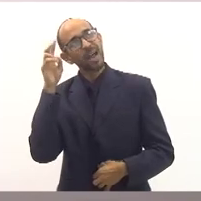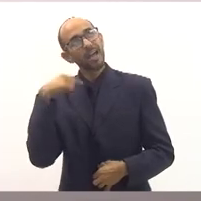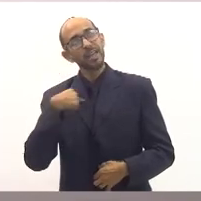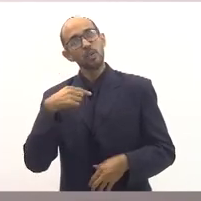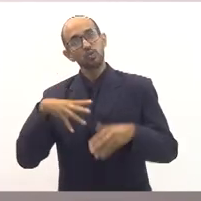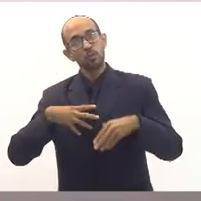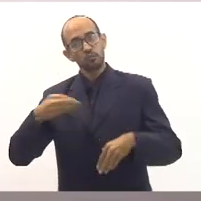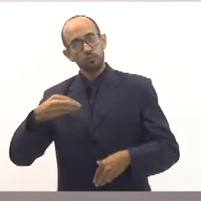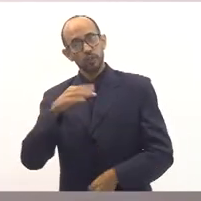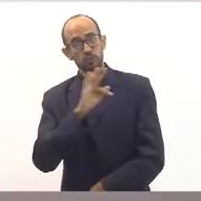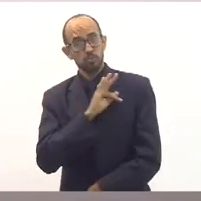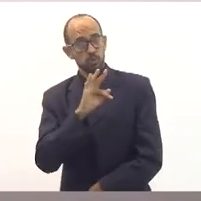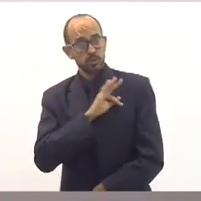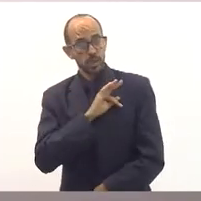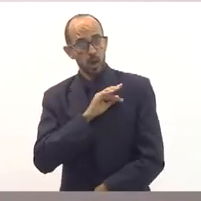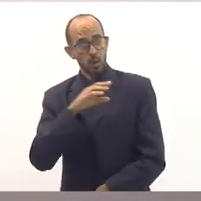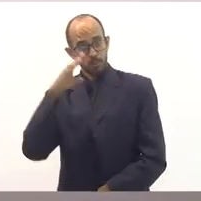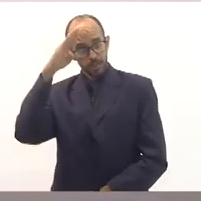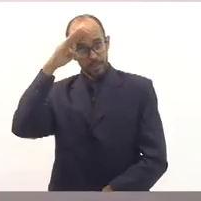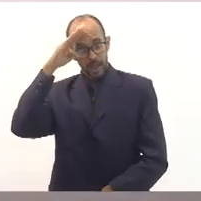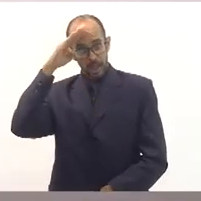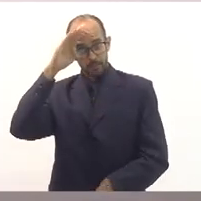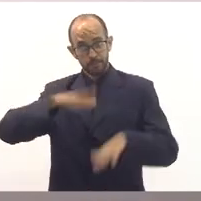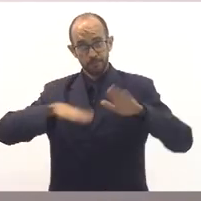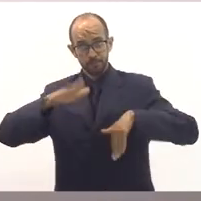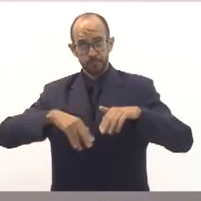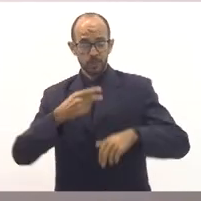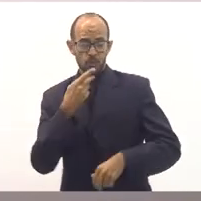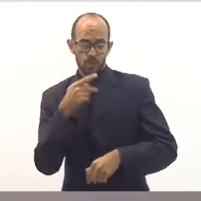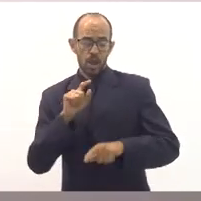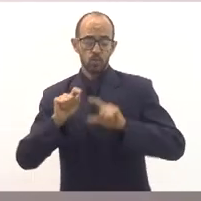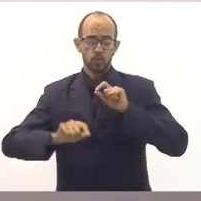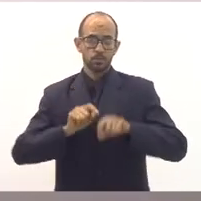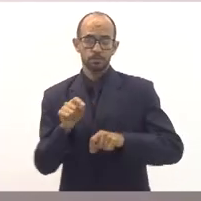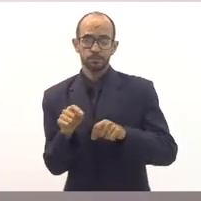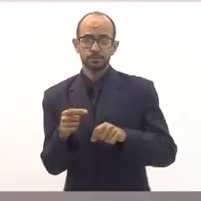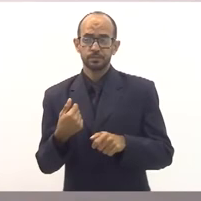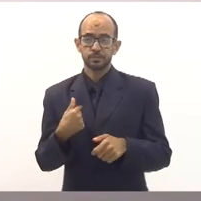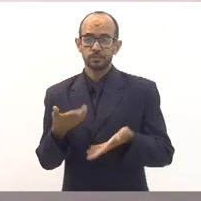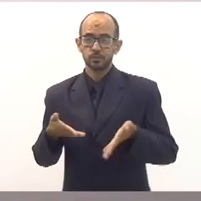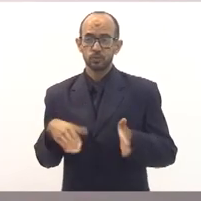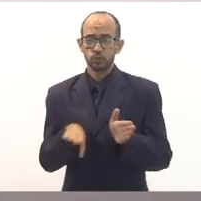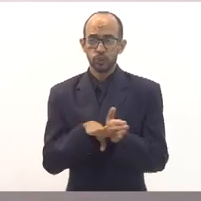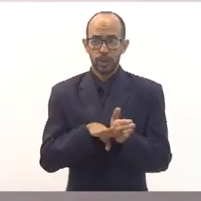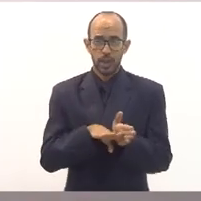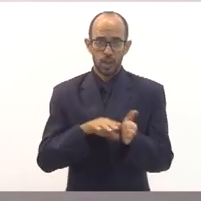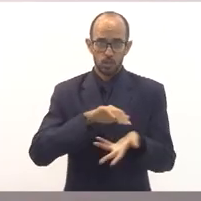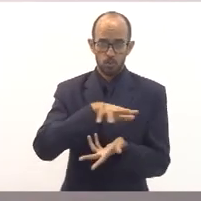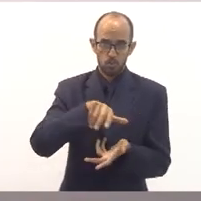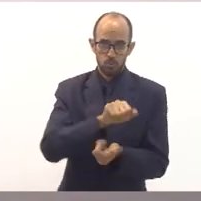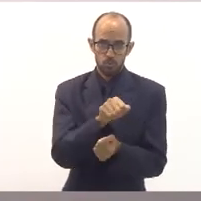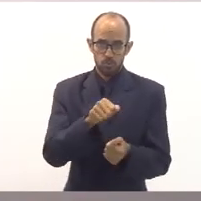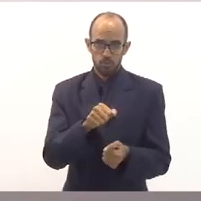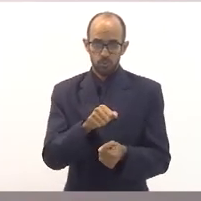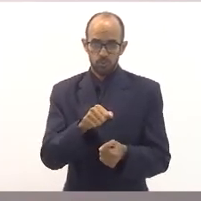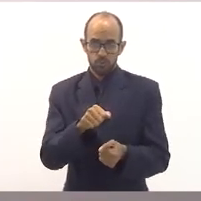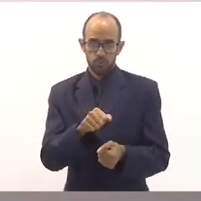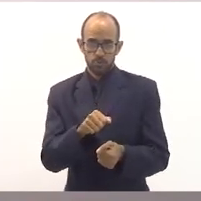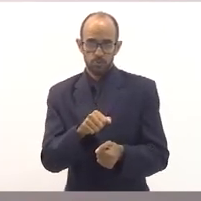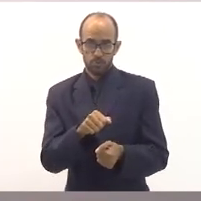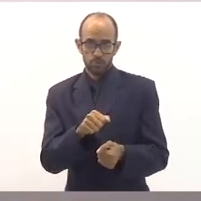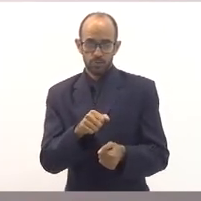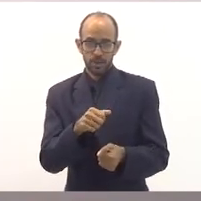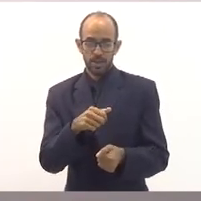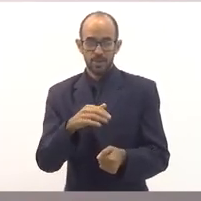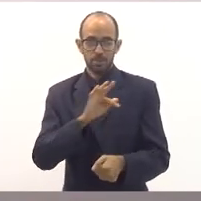filho de policial militar eu costumo brincar às vezes que eu cheguei ao mundo meu cartão de visita foi três tapa no bumbum de um